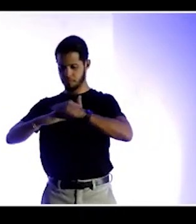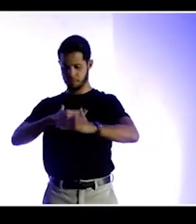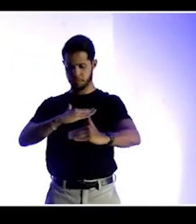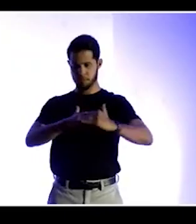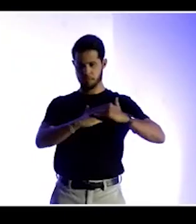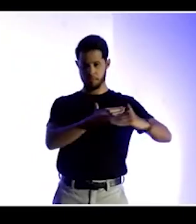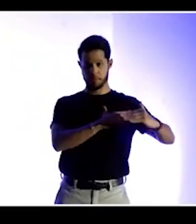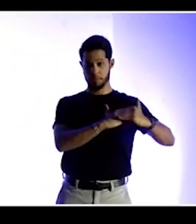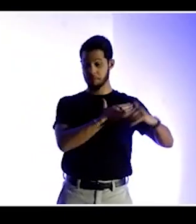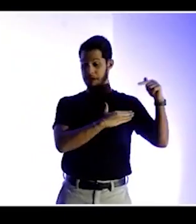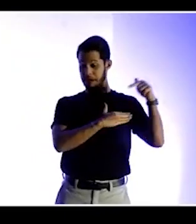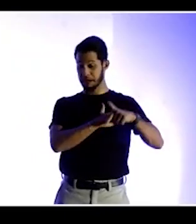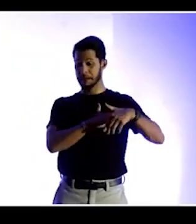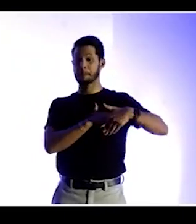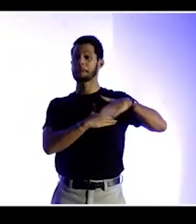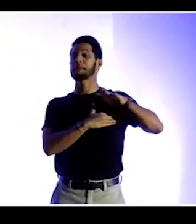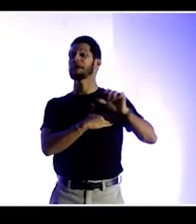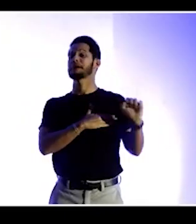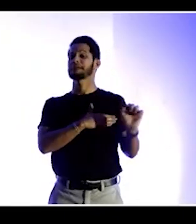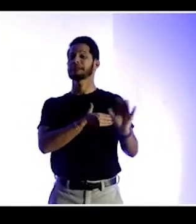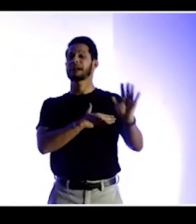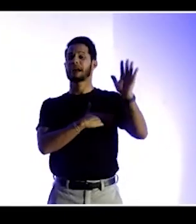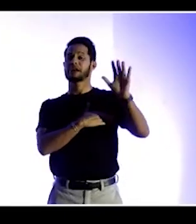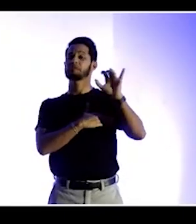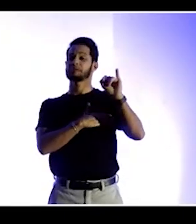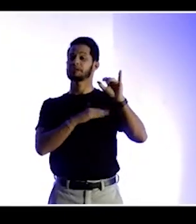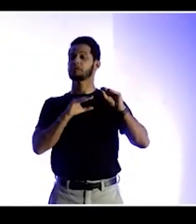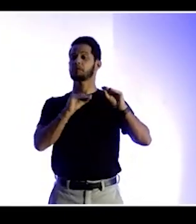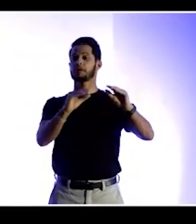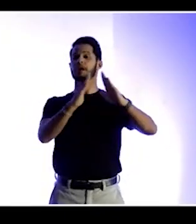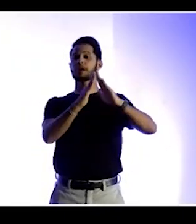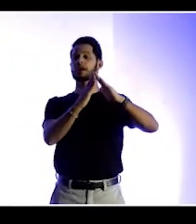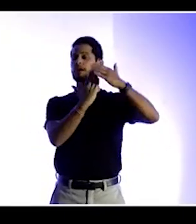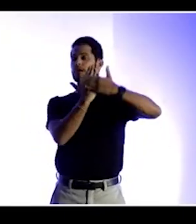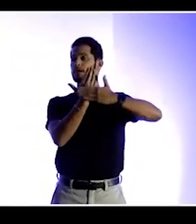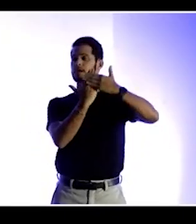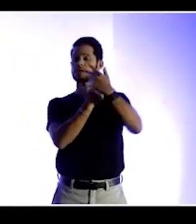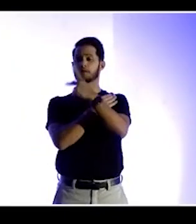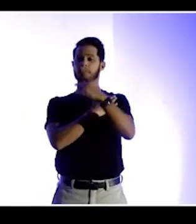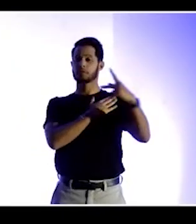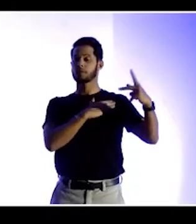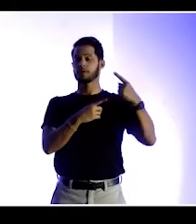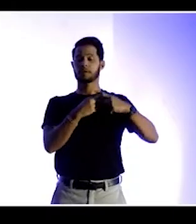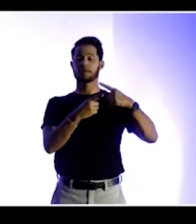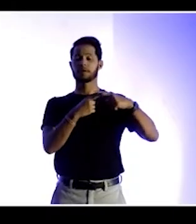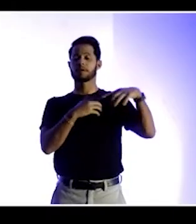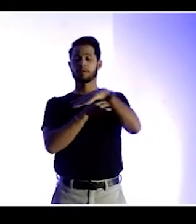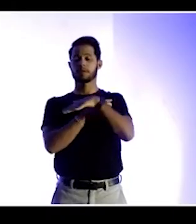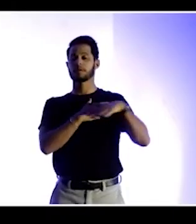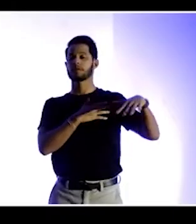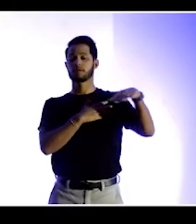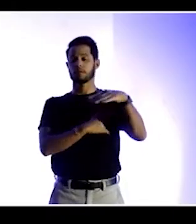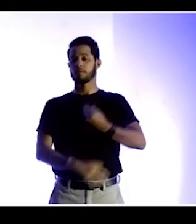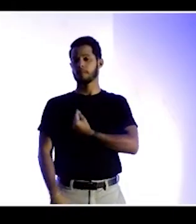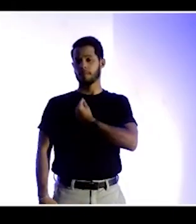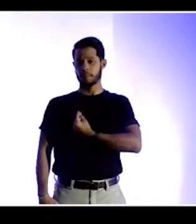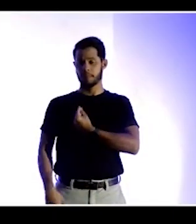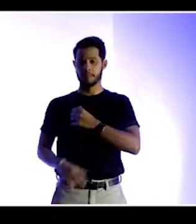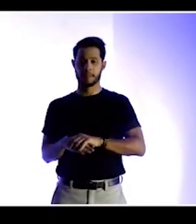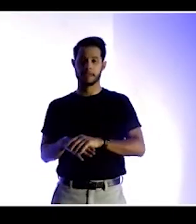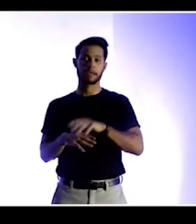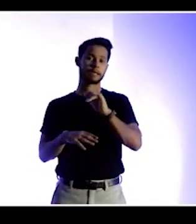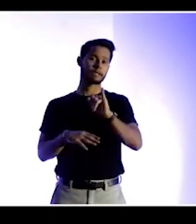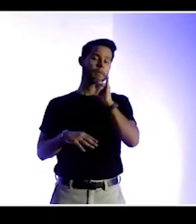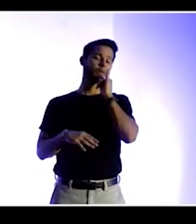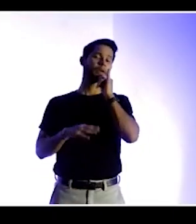mais caro do que a área num telhado da sua casa, porque aquela área já está ocupada pelo telhado da sua casa. Quando você bota um gerador num telhado de